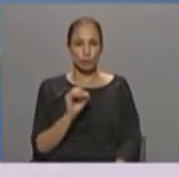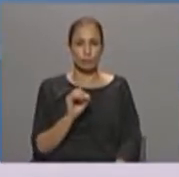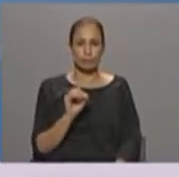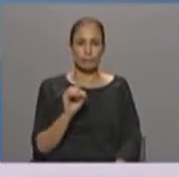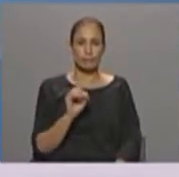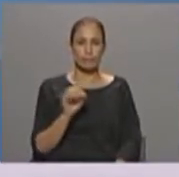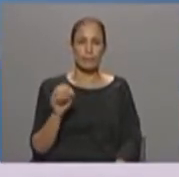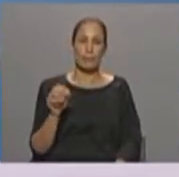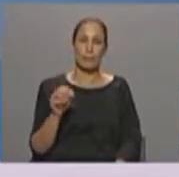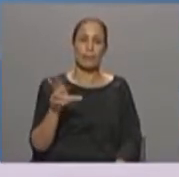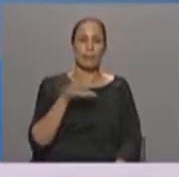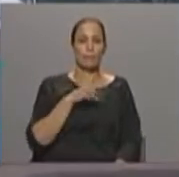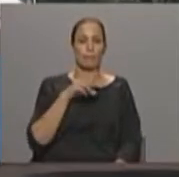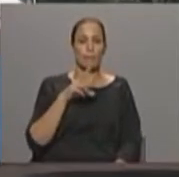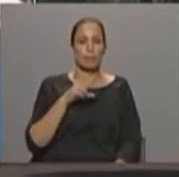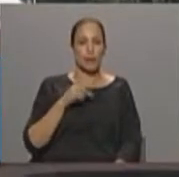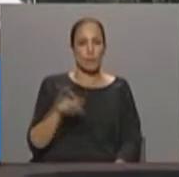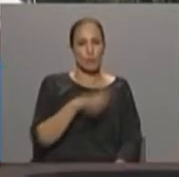em 96.